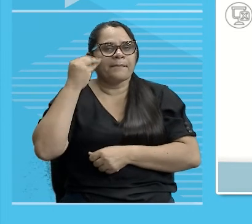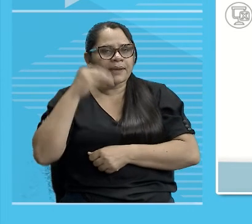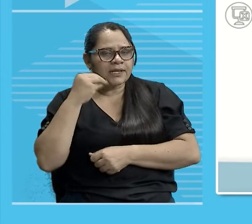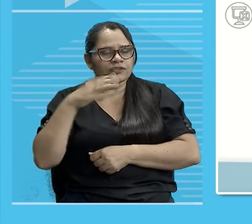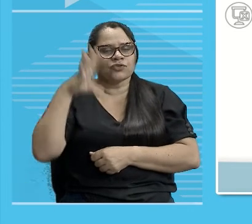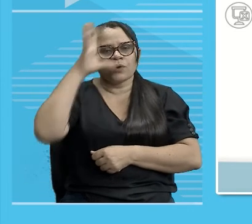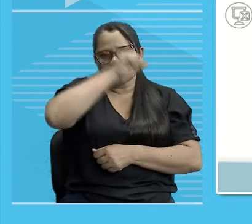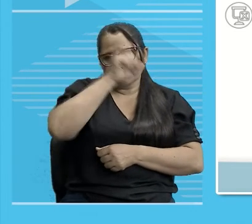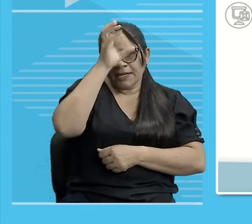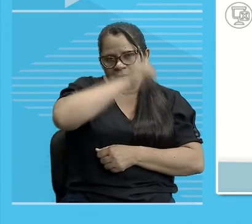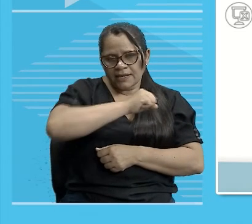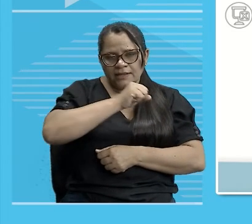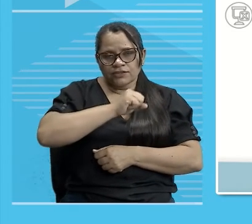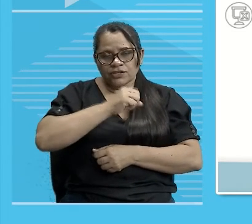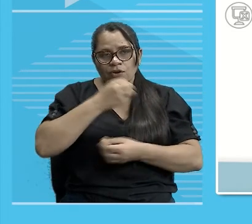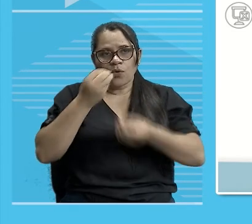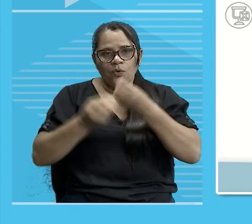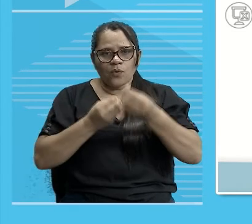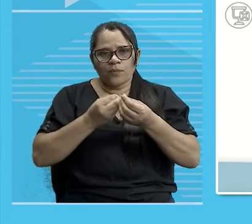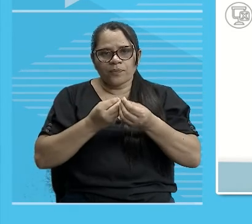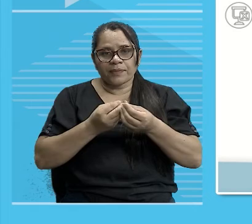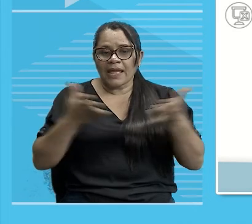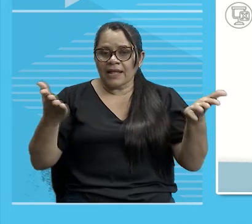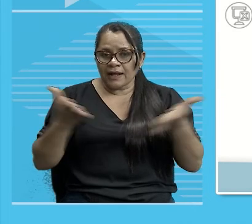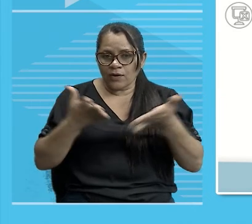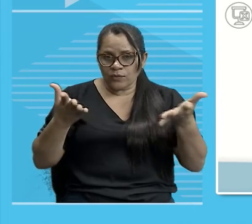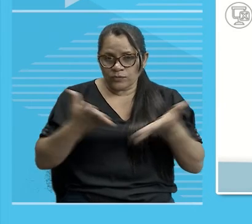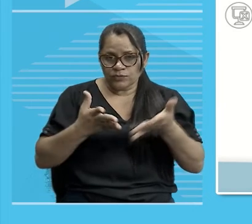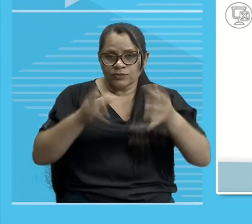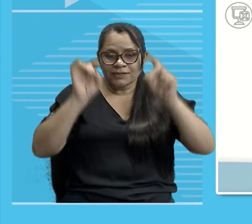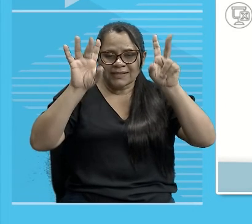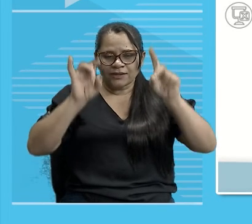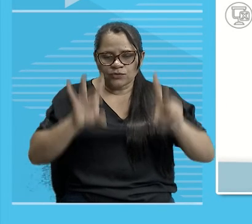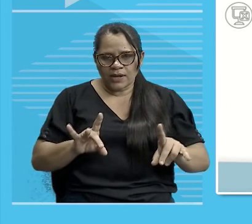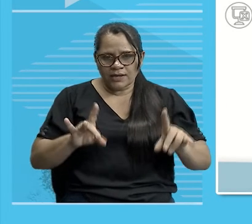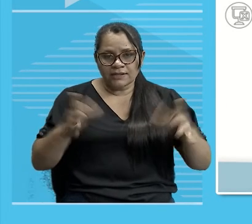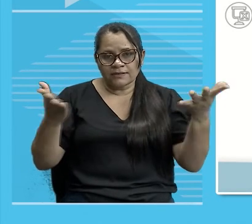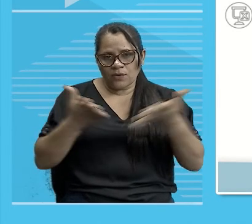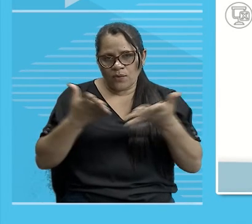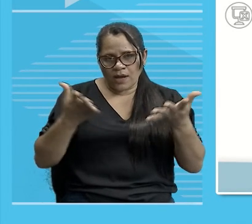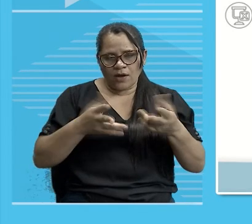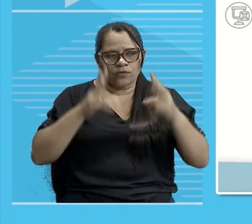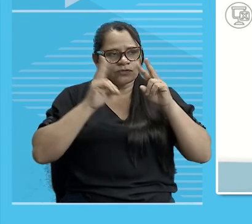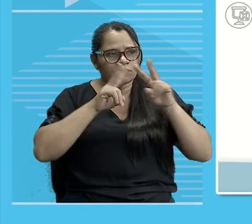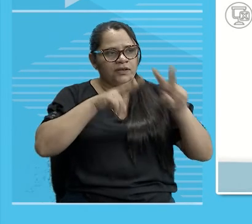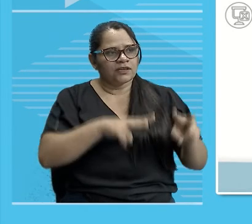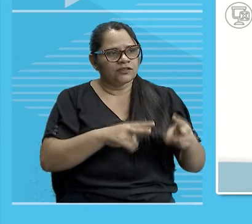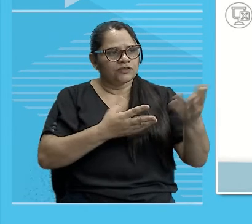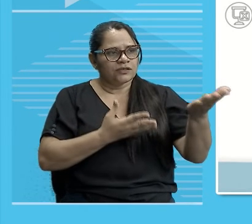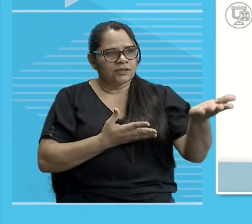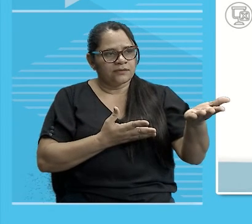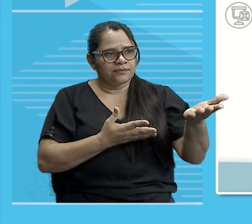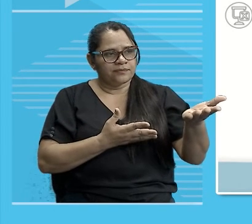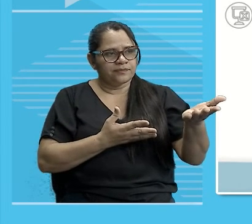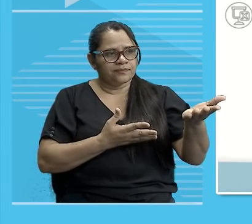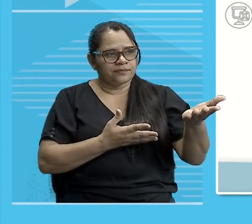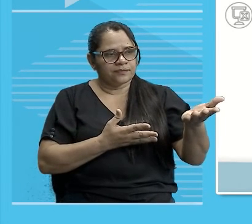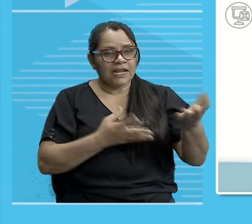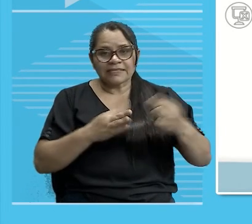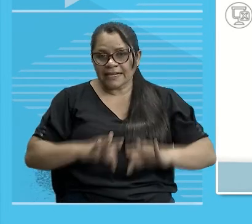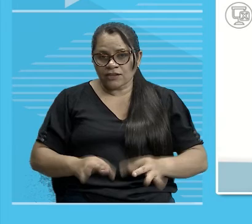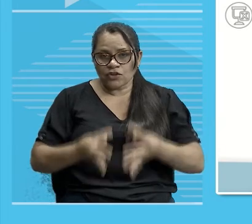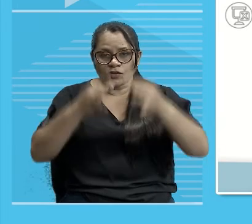se auto atualizam são esses robôs aqui citados né as máquinas que